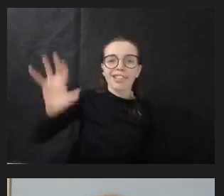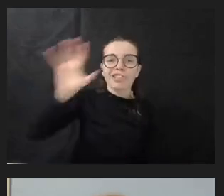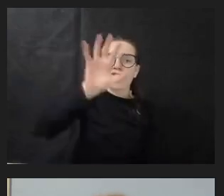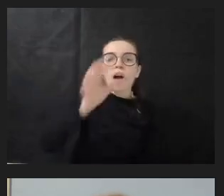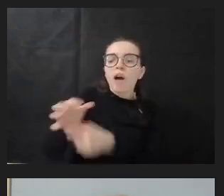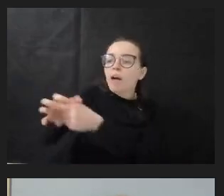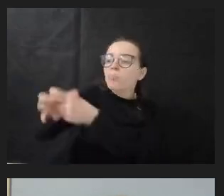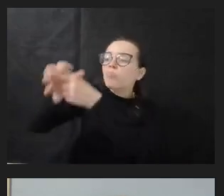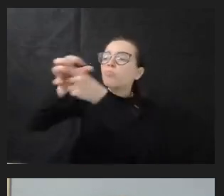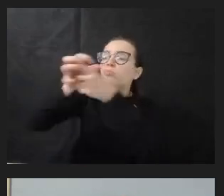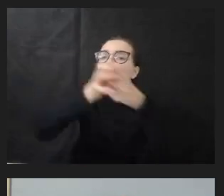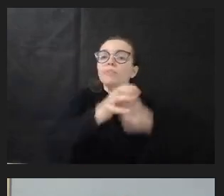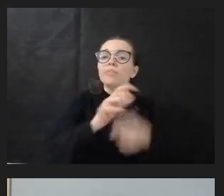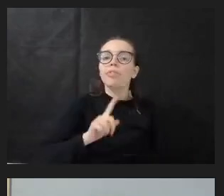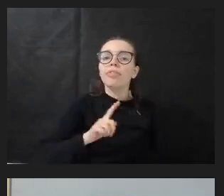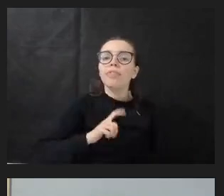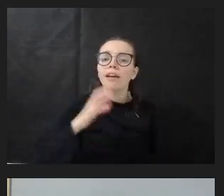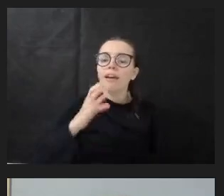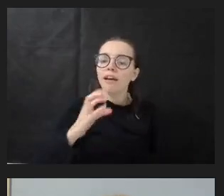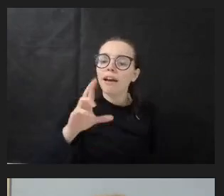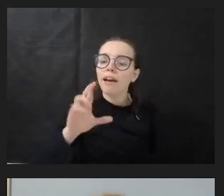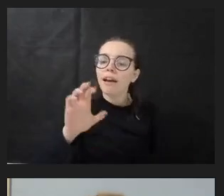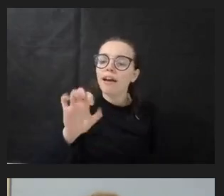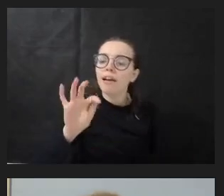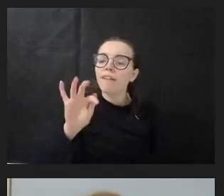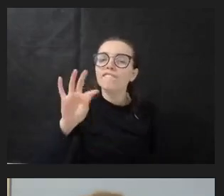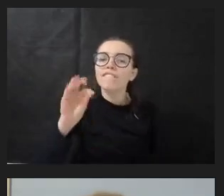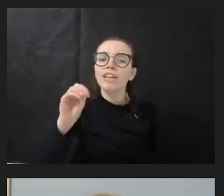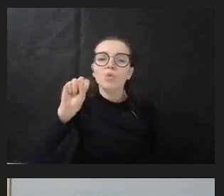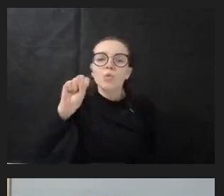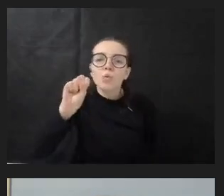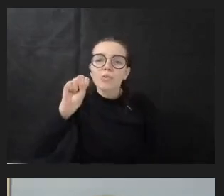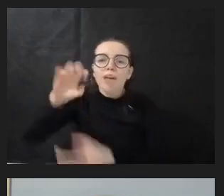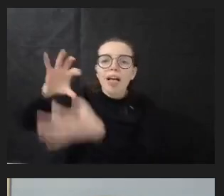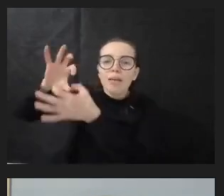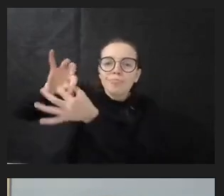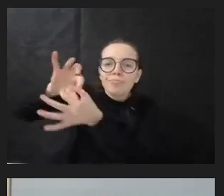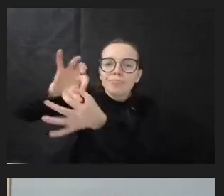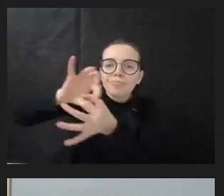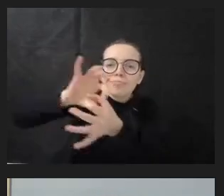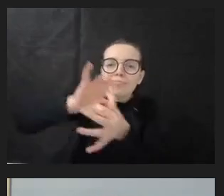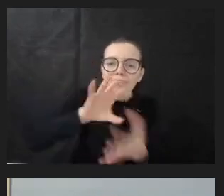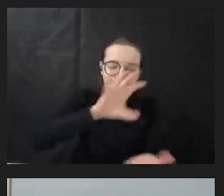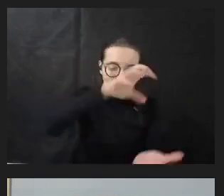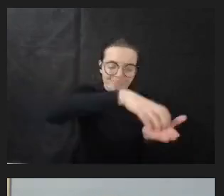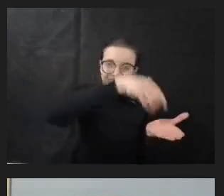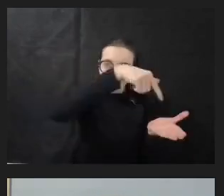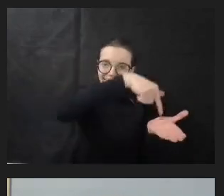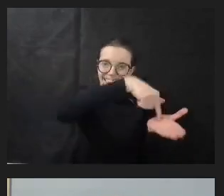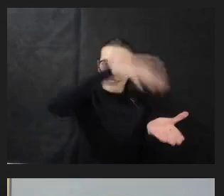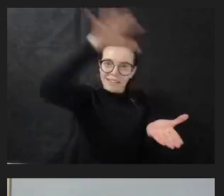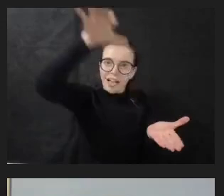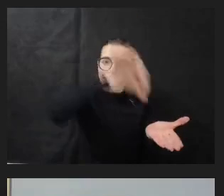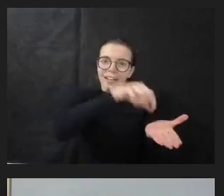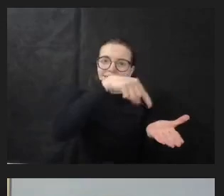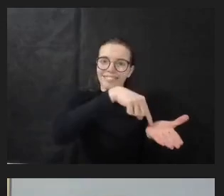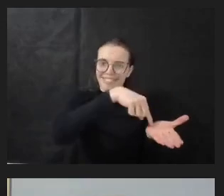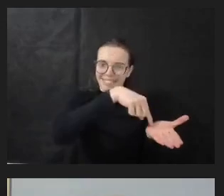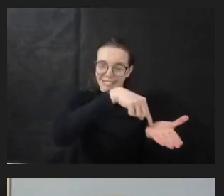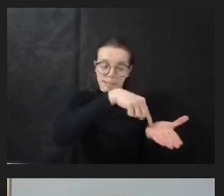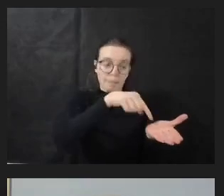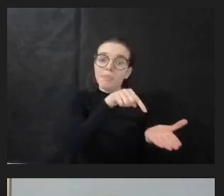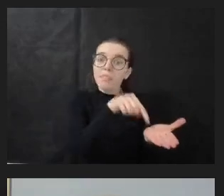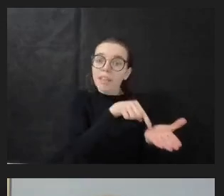tem CREFITOS. E esse que é o manda-chuva de tudo, que é o COFITO, ele serve